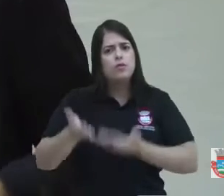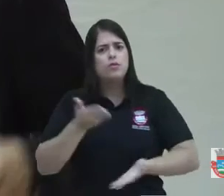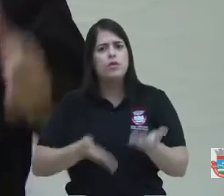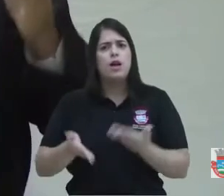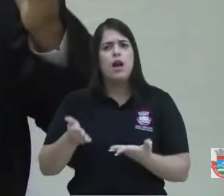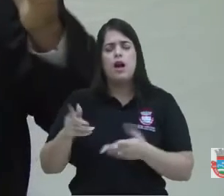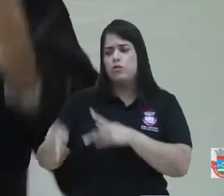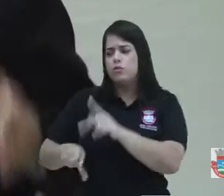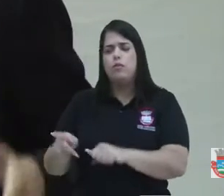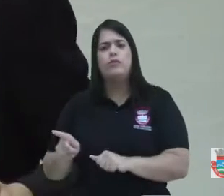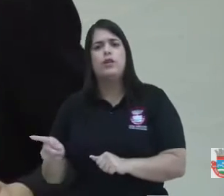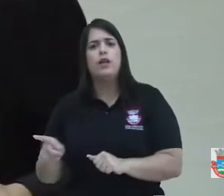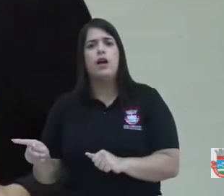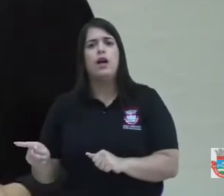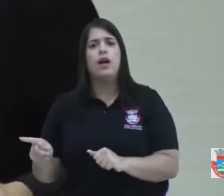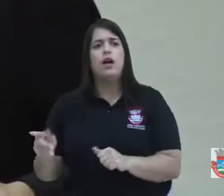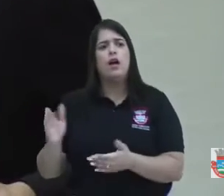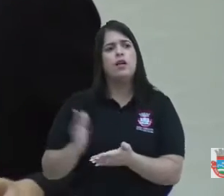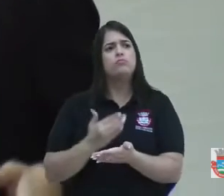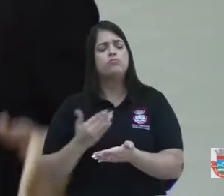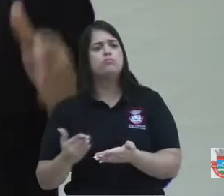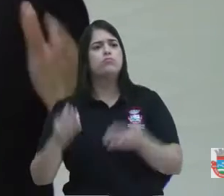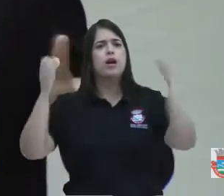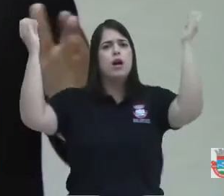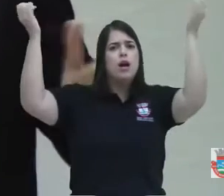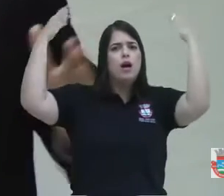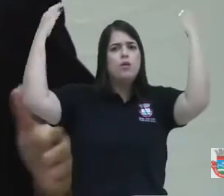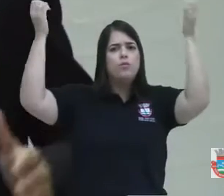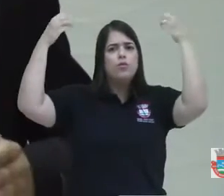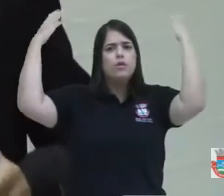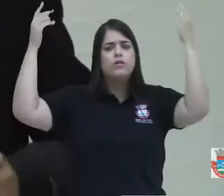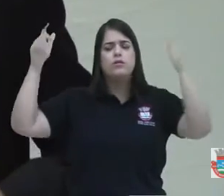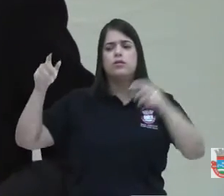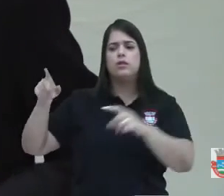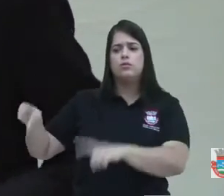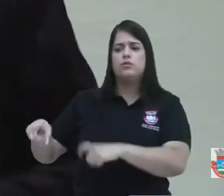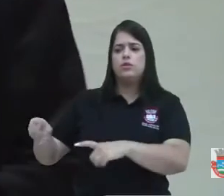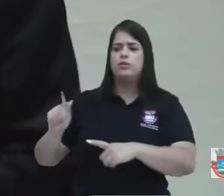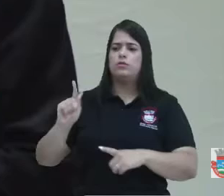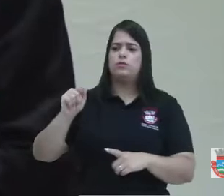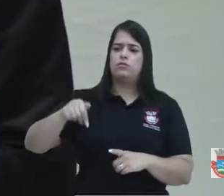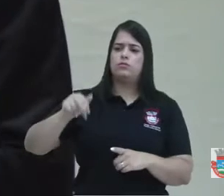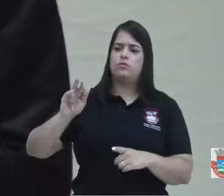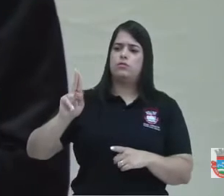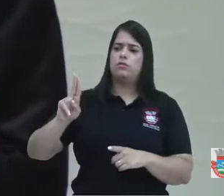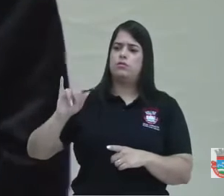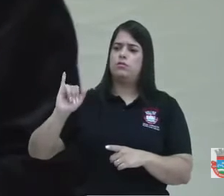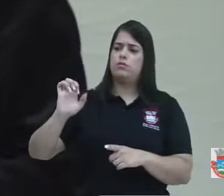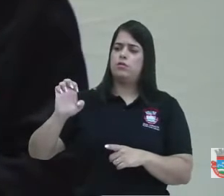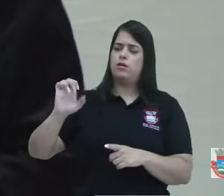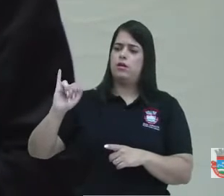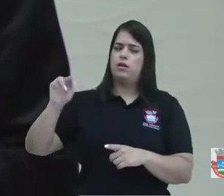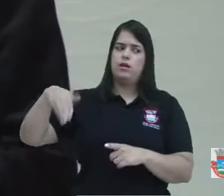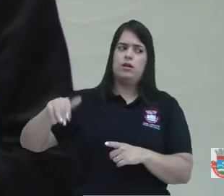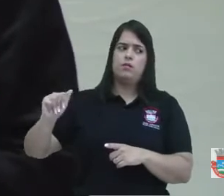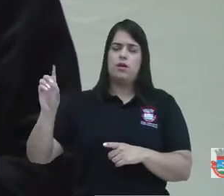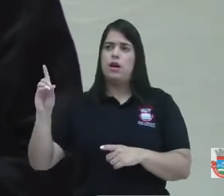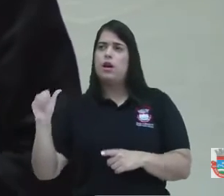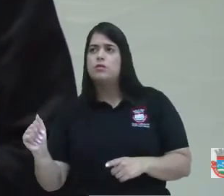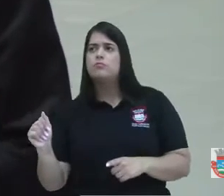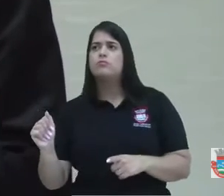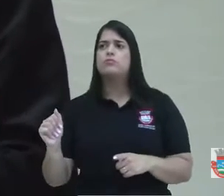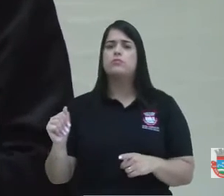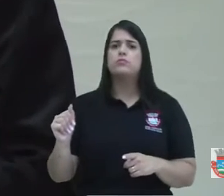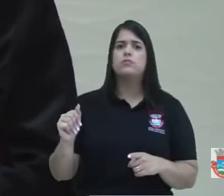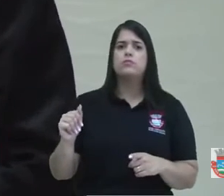lá. Às vezes vem a ambulância de Queimada Grande, mas veja a dificuldade que é se acontecer algum problema em Poeira,